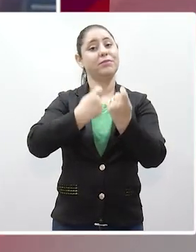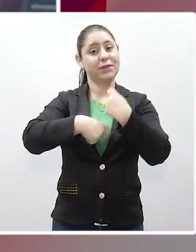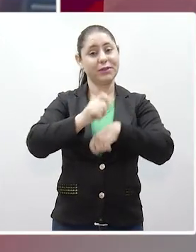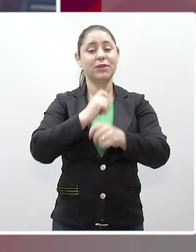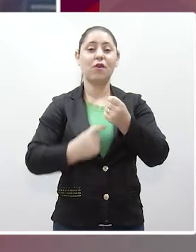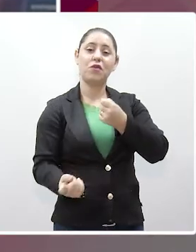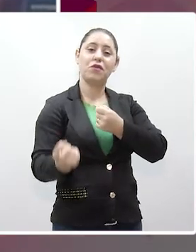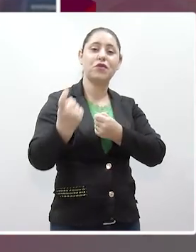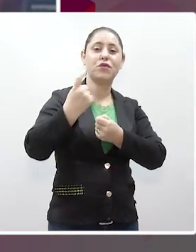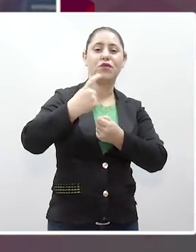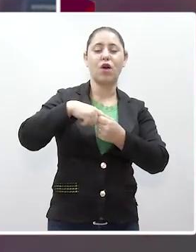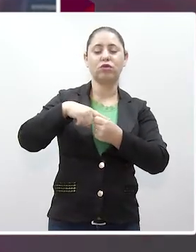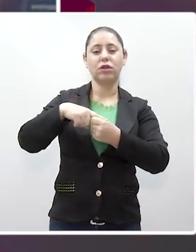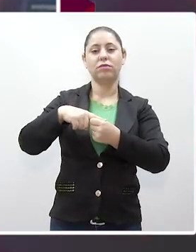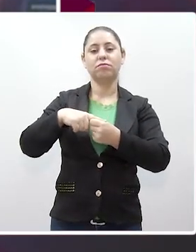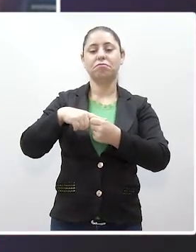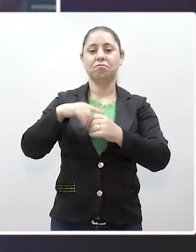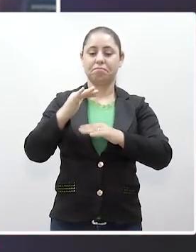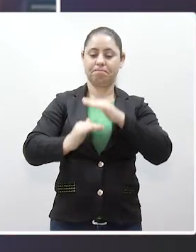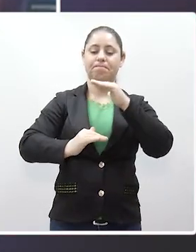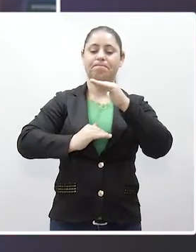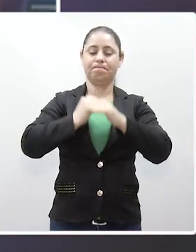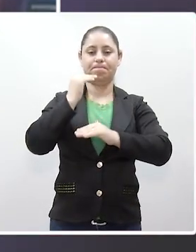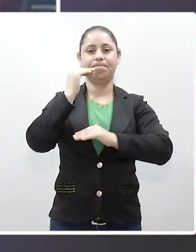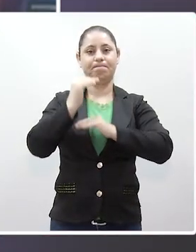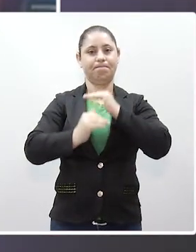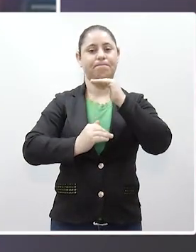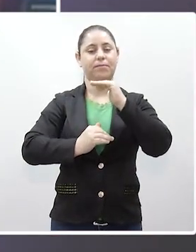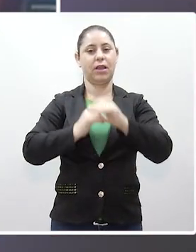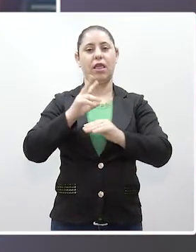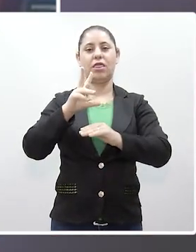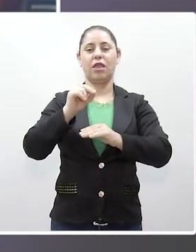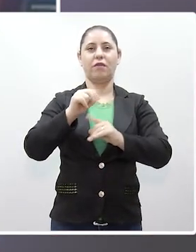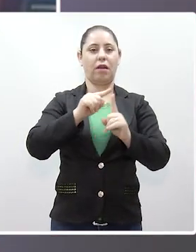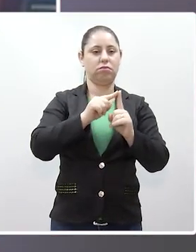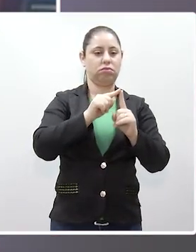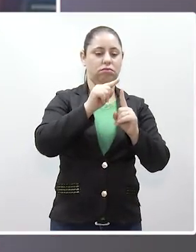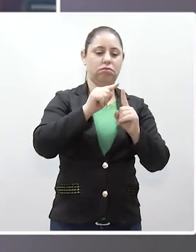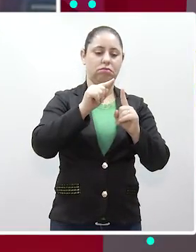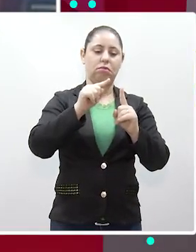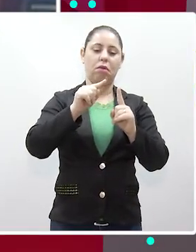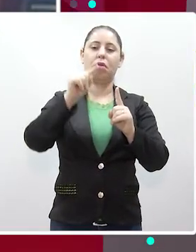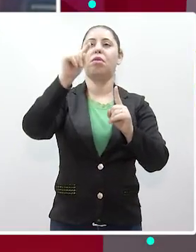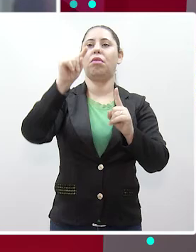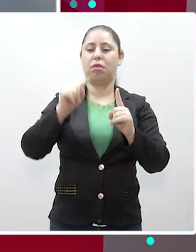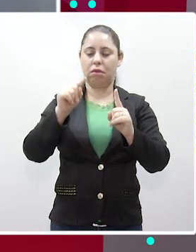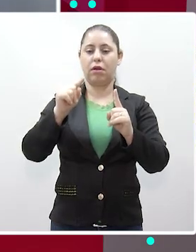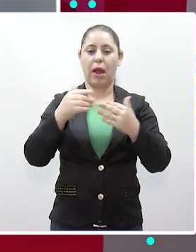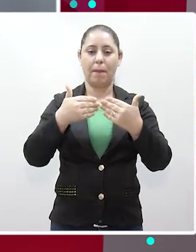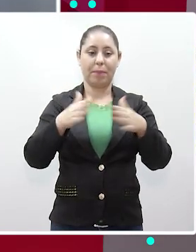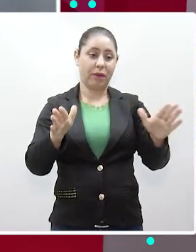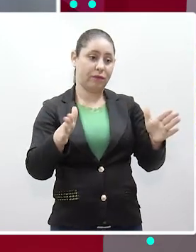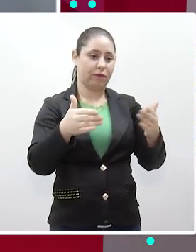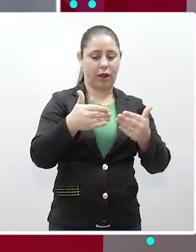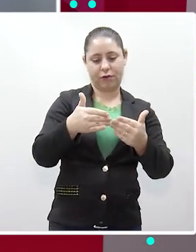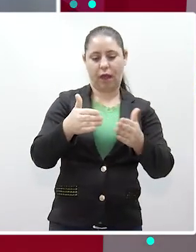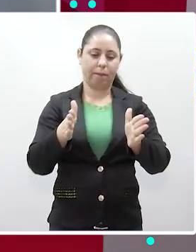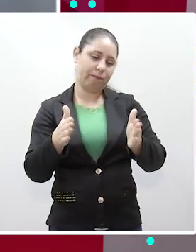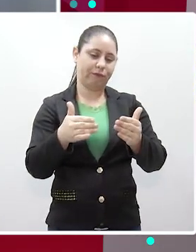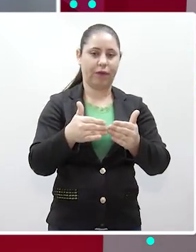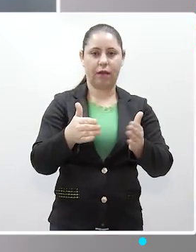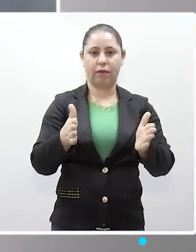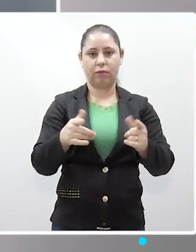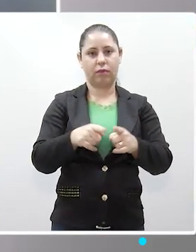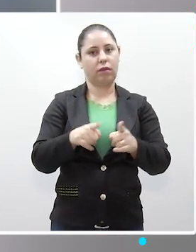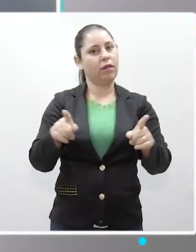para a economia ser retomada de forma sustentável, ou seja, sem ficar nesse voo de galinha, nesse abre e fecha.